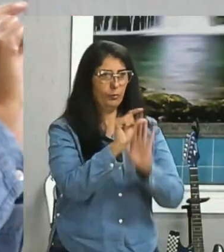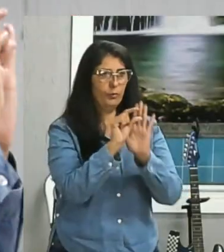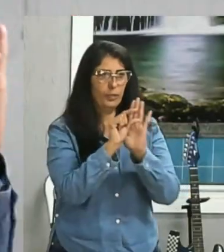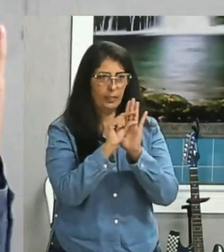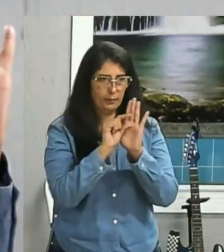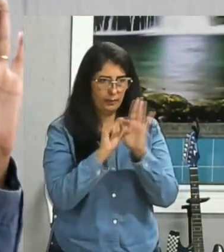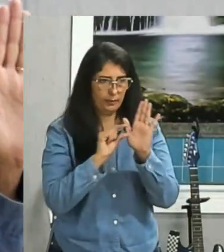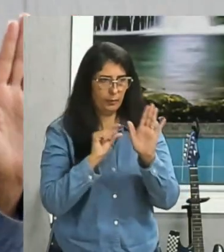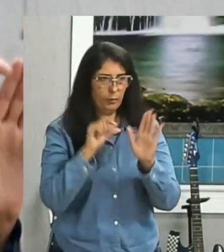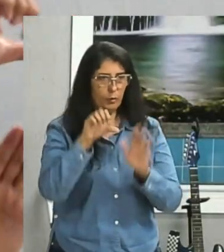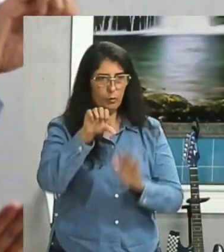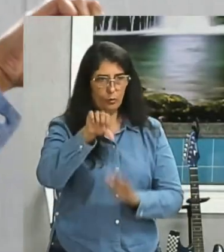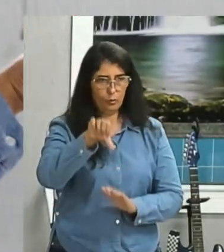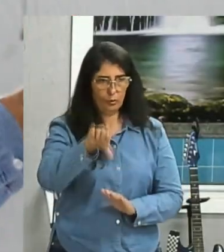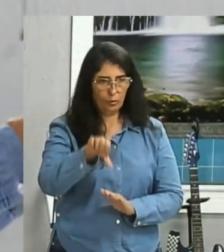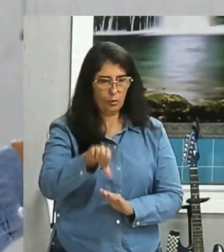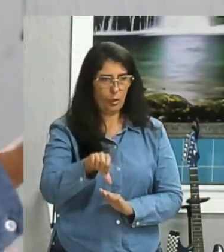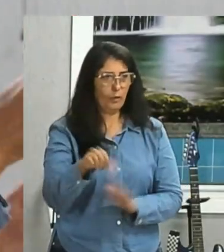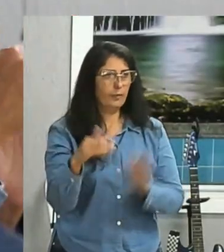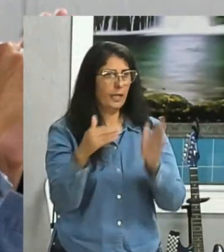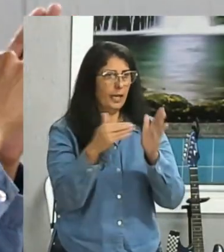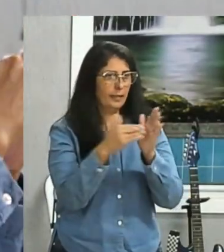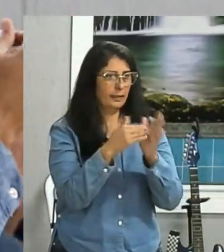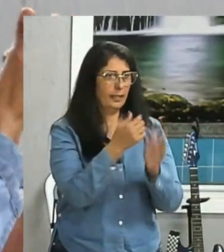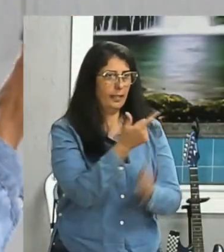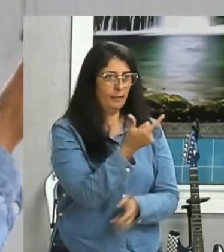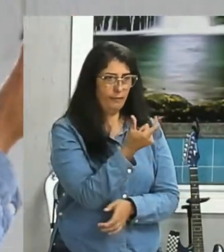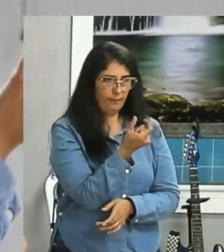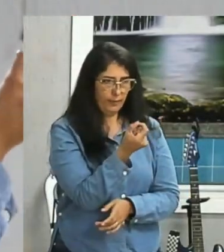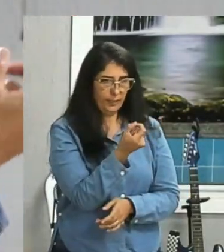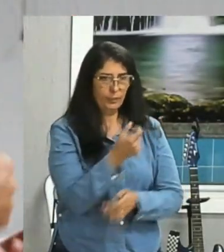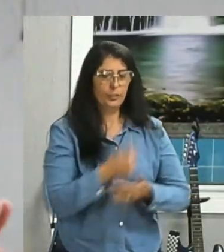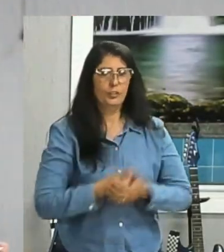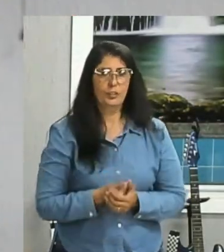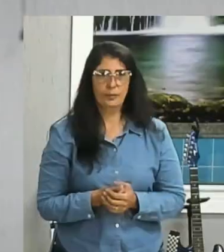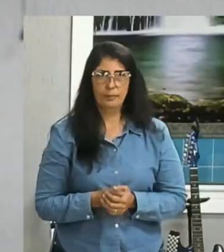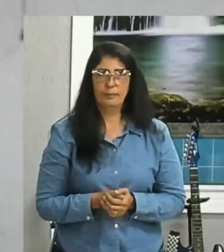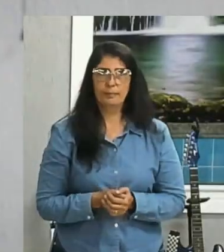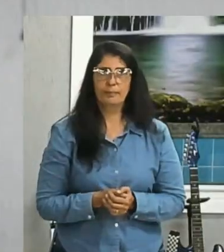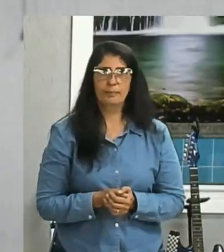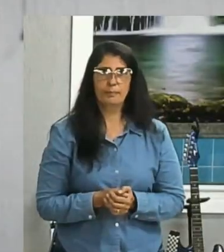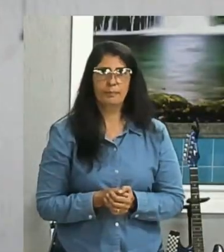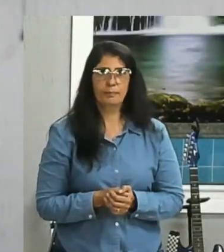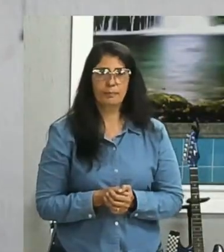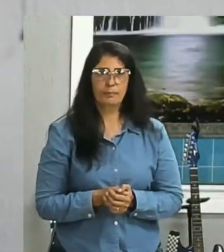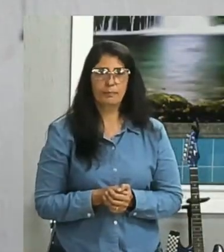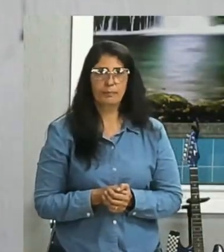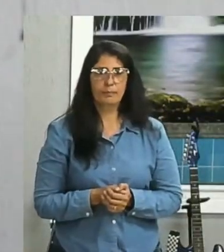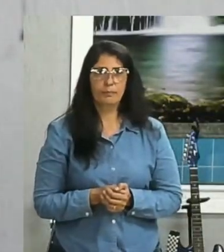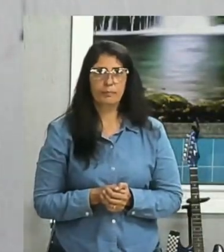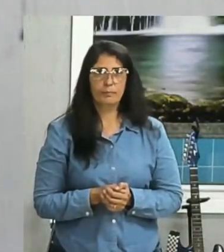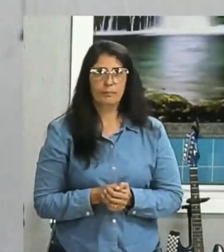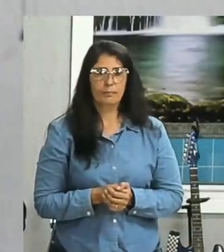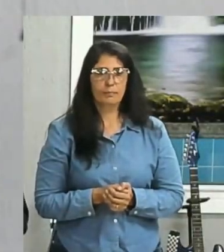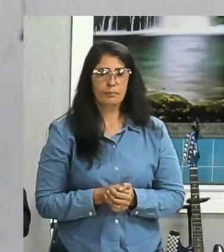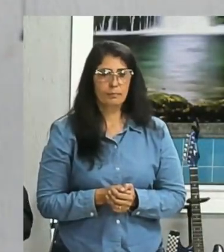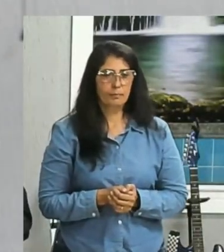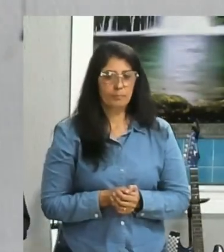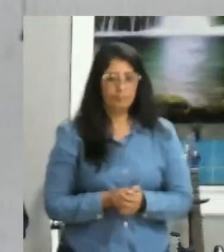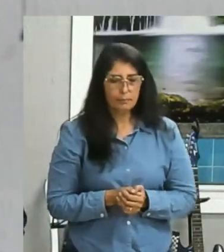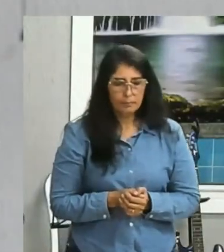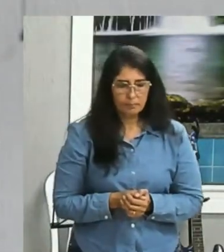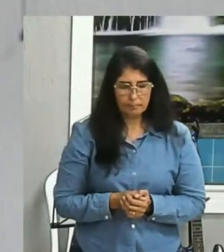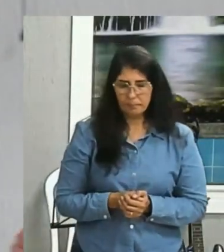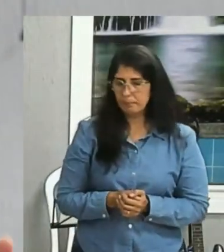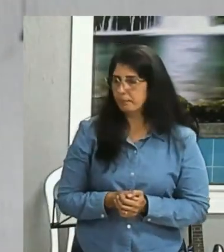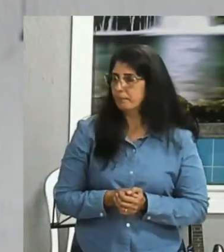versículos 9 até o 20. Apocalipse capítulo 1, versículo 9